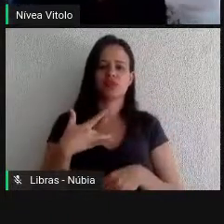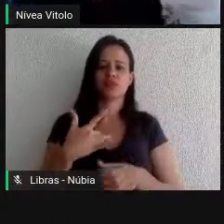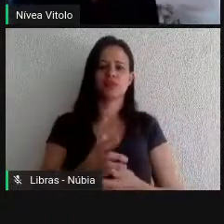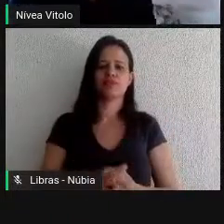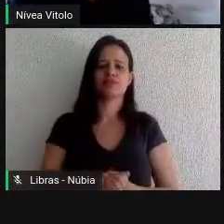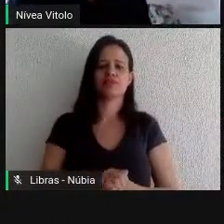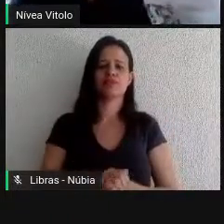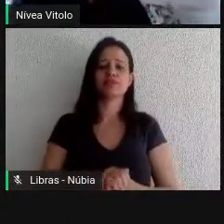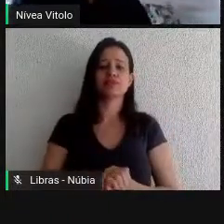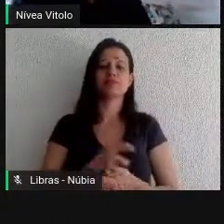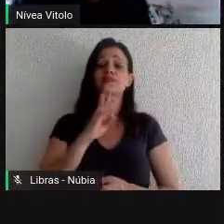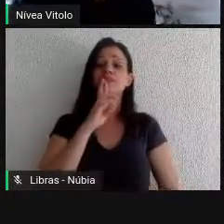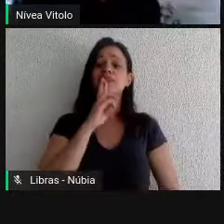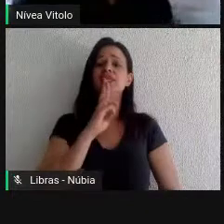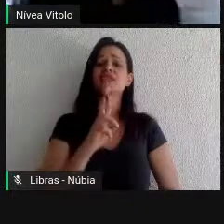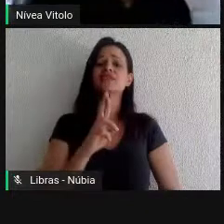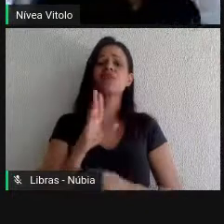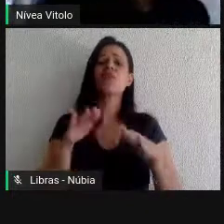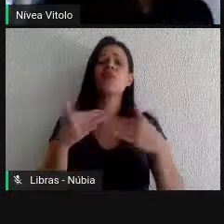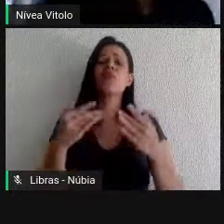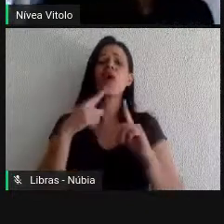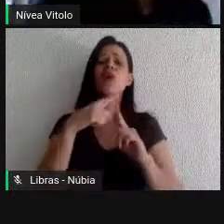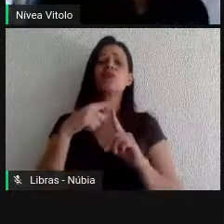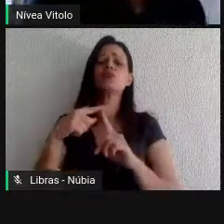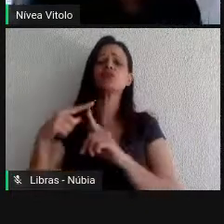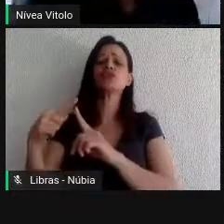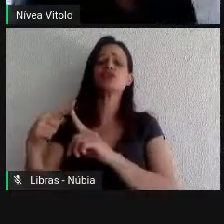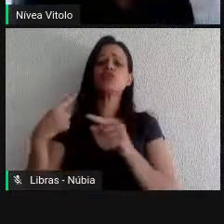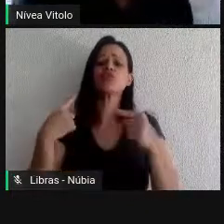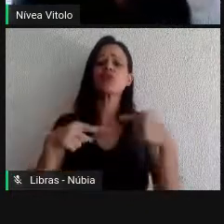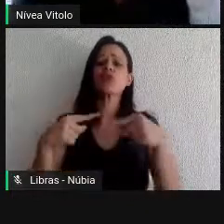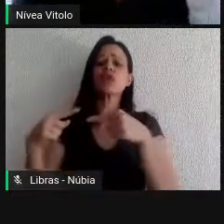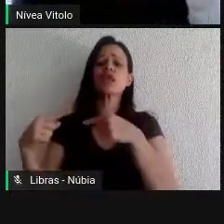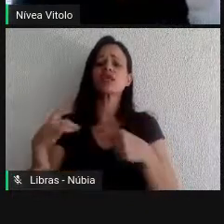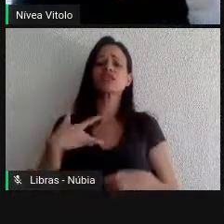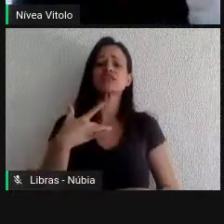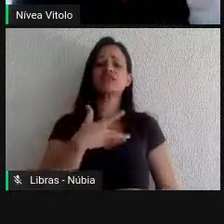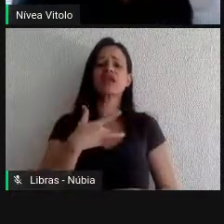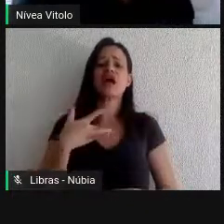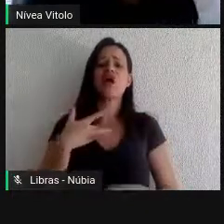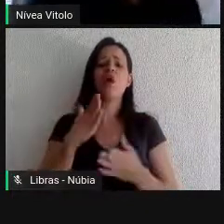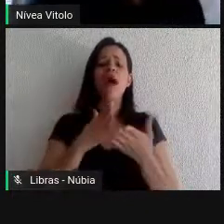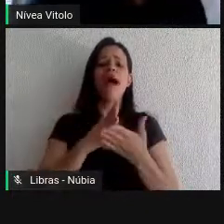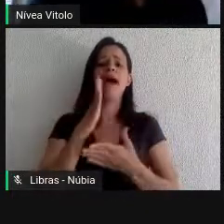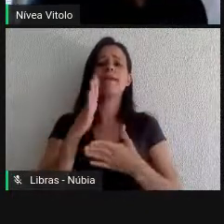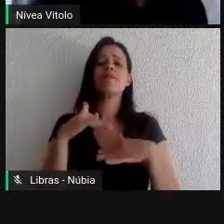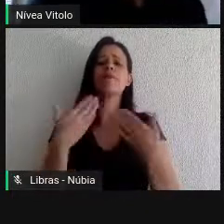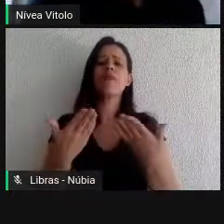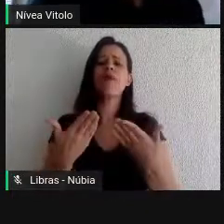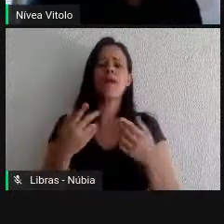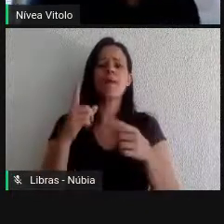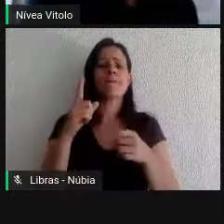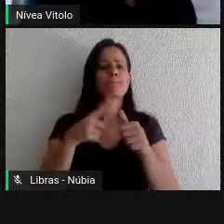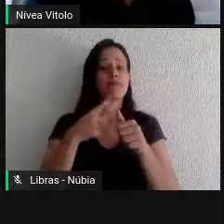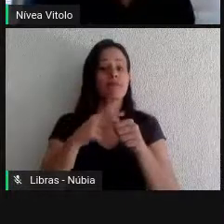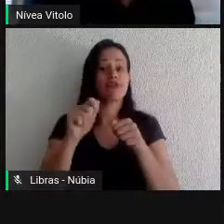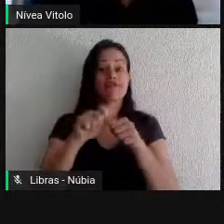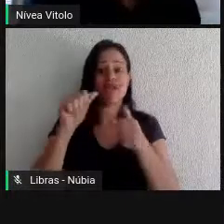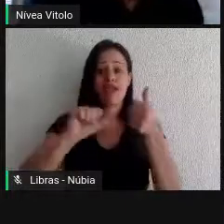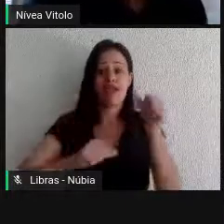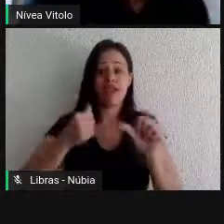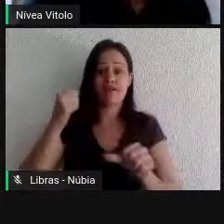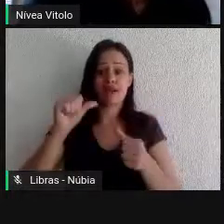Vamos lá para os resultados. Quais os tipos de políticas de saúde foram aprovadas? Avaliando que as políticas de iniciativa do